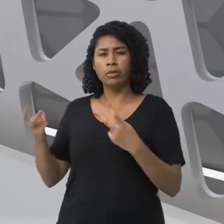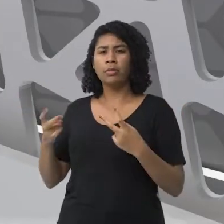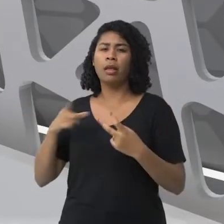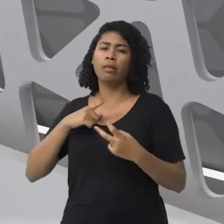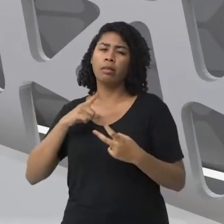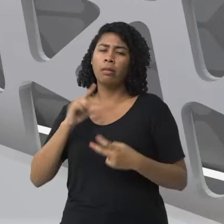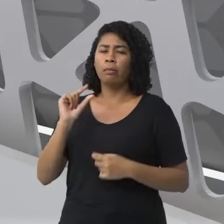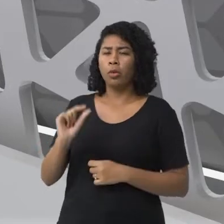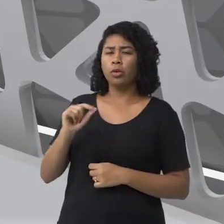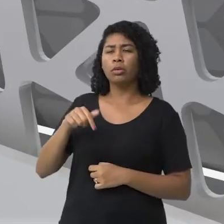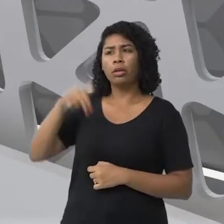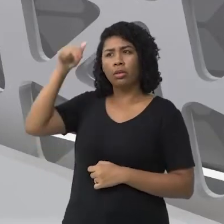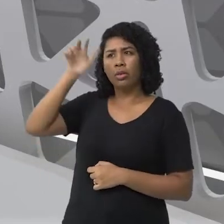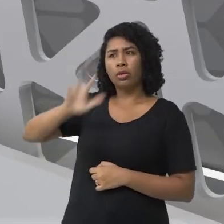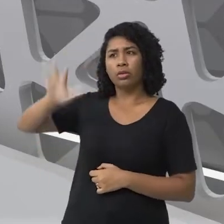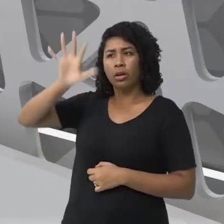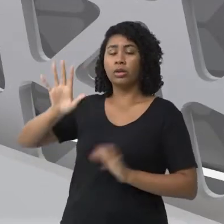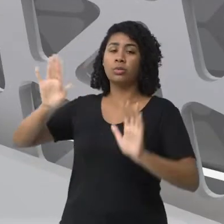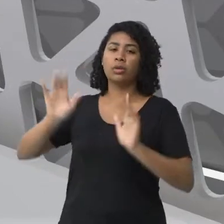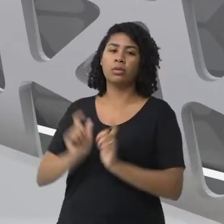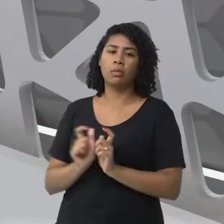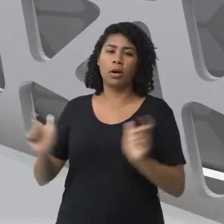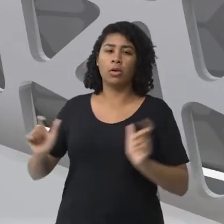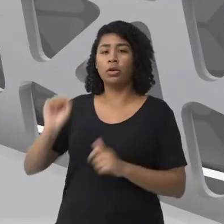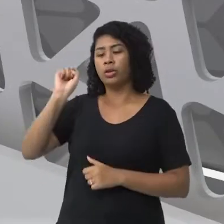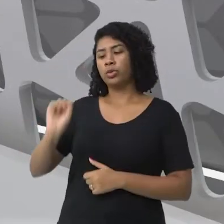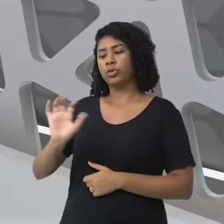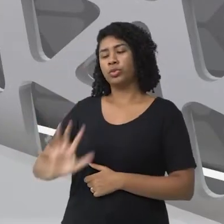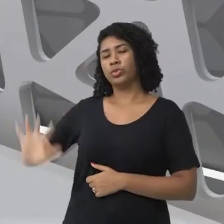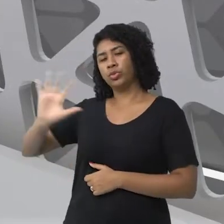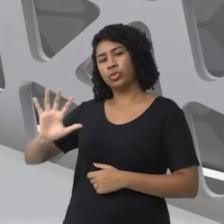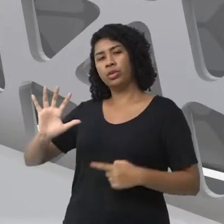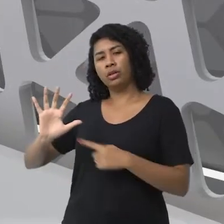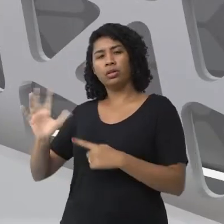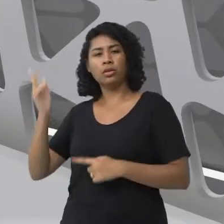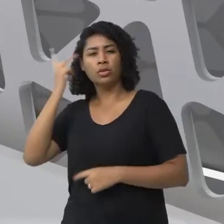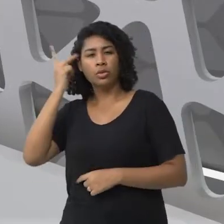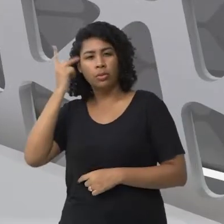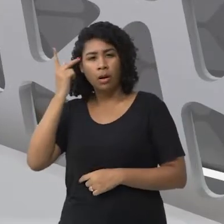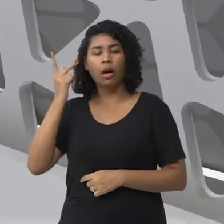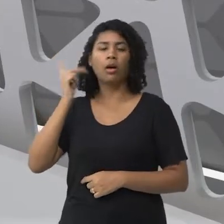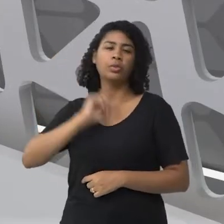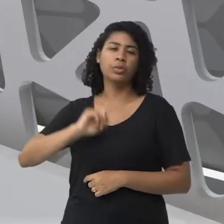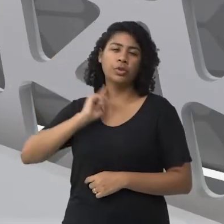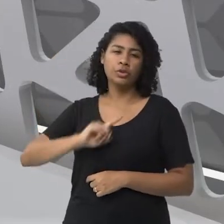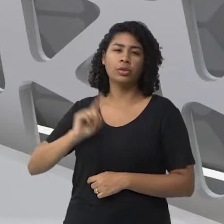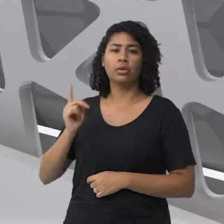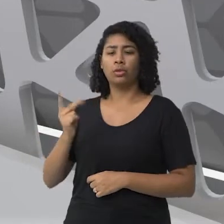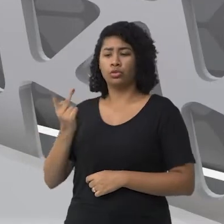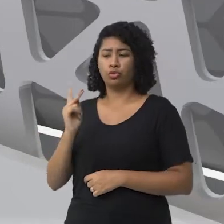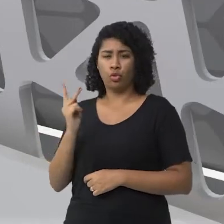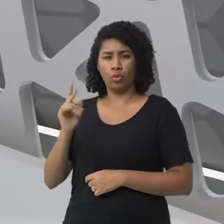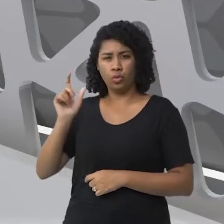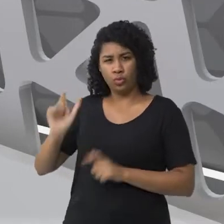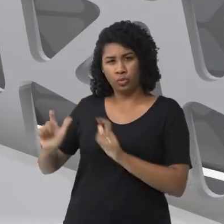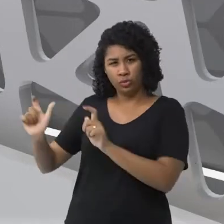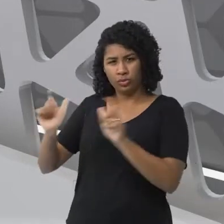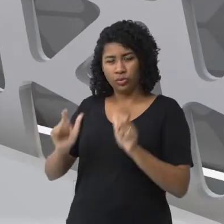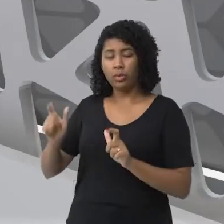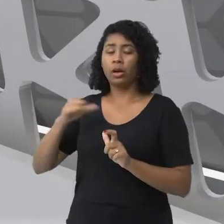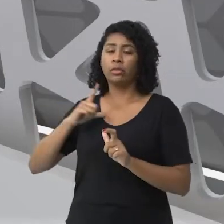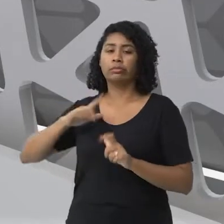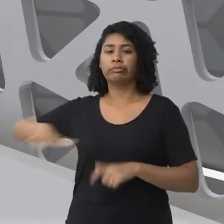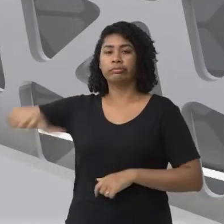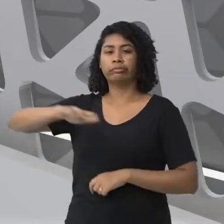mas a maior parte dela está dentro da região do Sudeste, ali em São Paulo, Minas Gerais, principalmente, onde tem essas áreas de